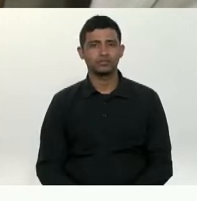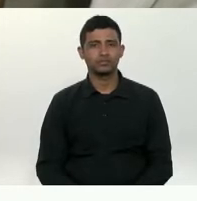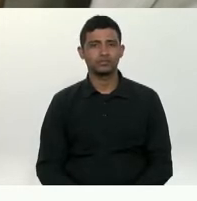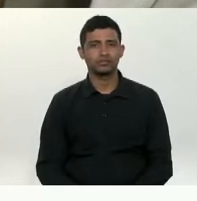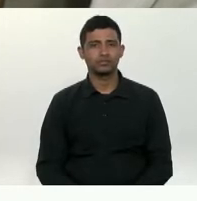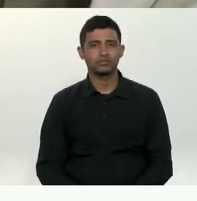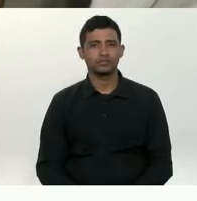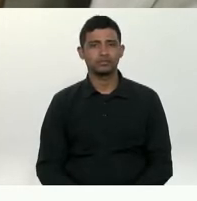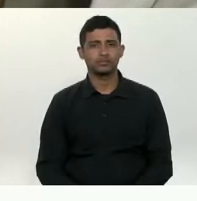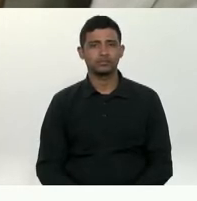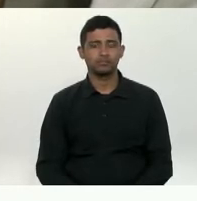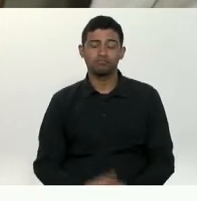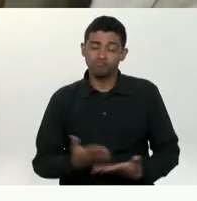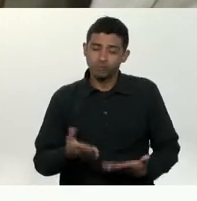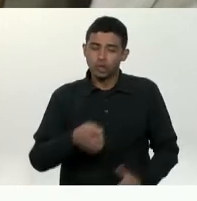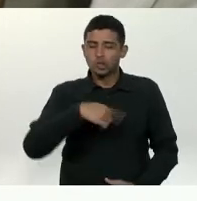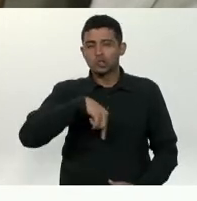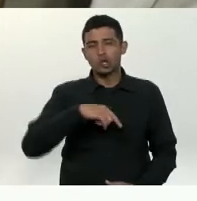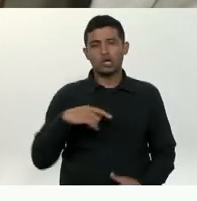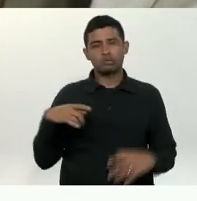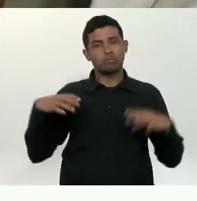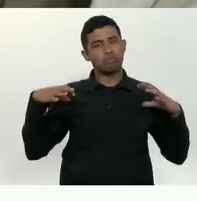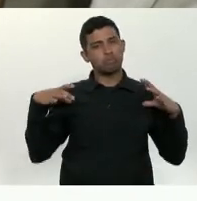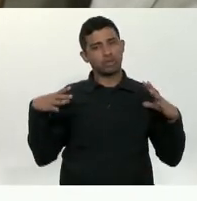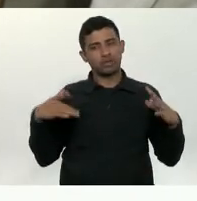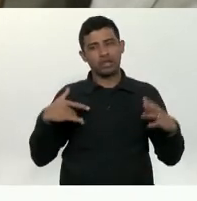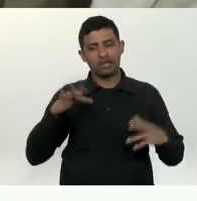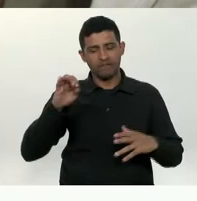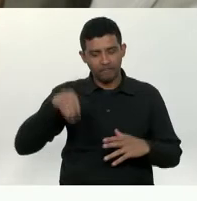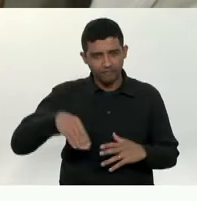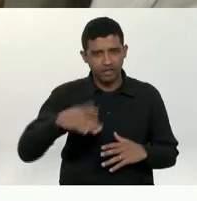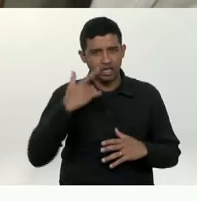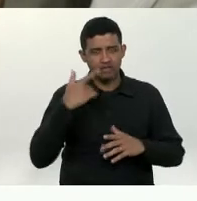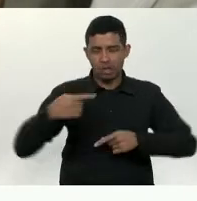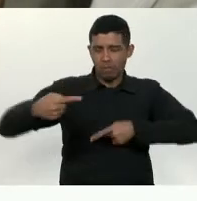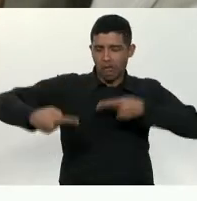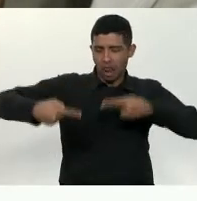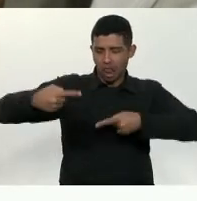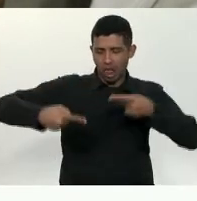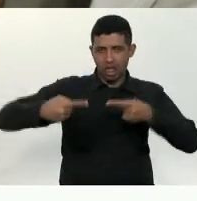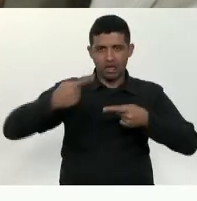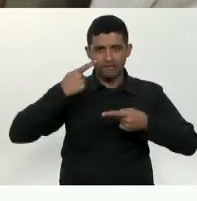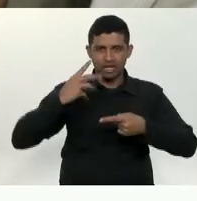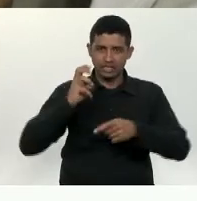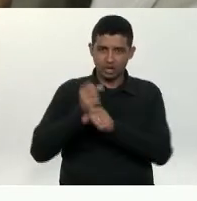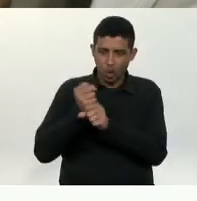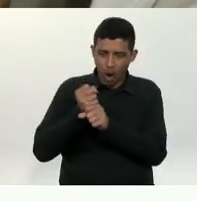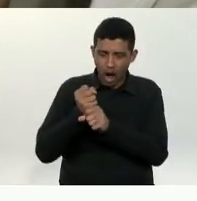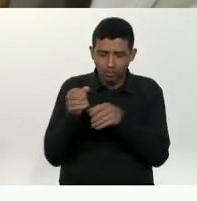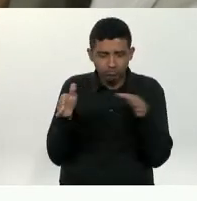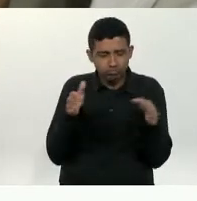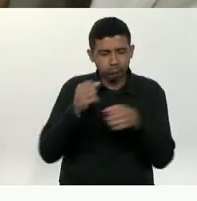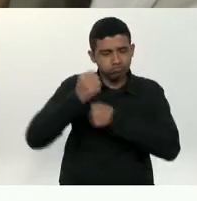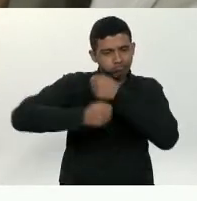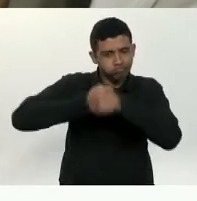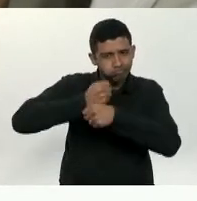uma leviandade da nossa parte finalizar a discussão da revisão quinquenal tarifária sem